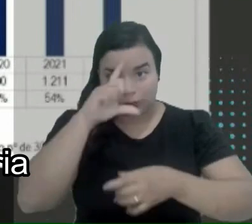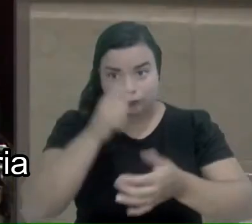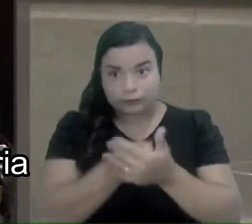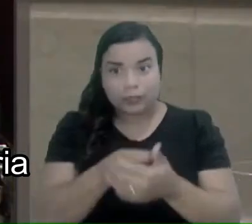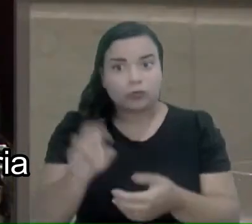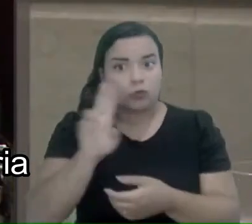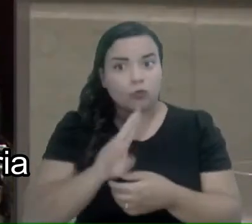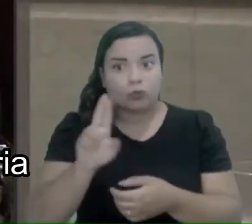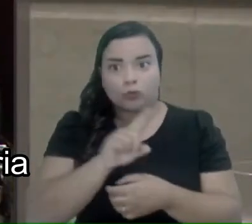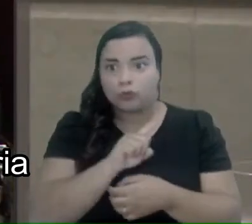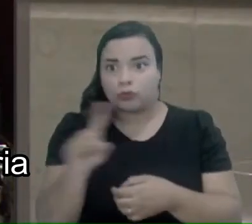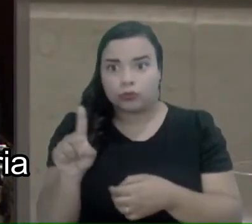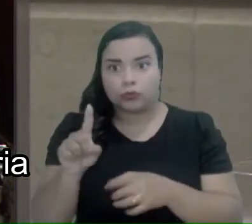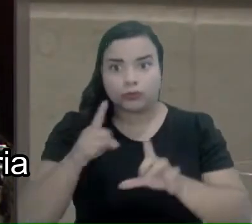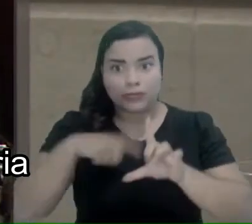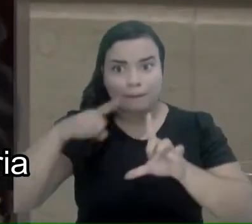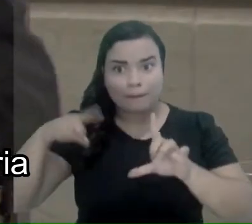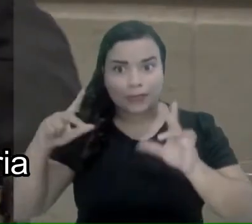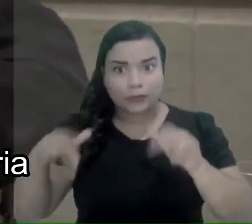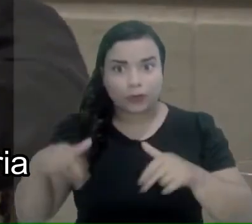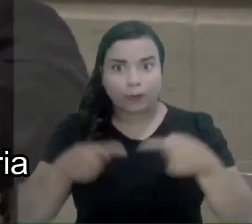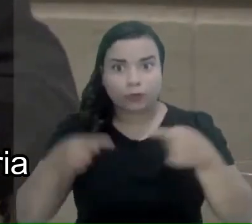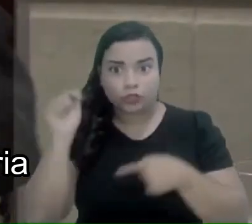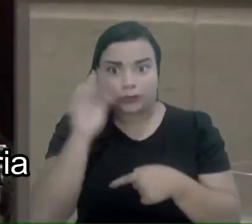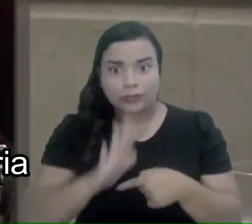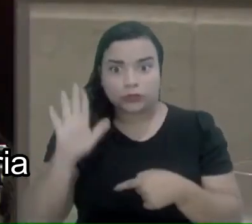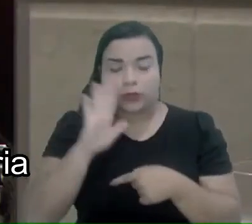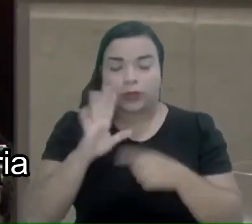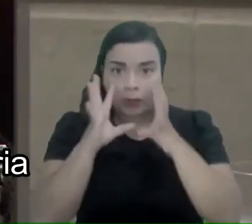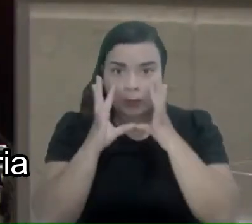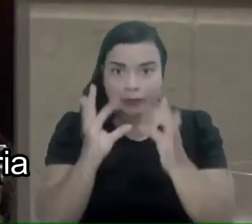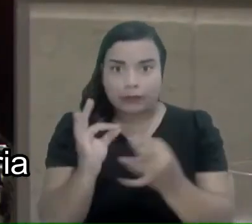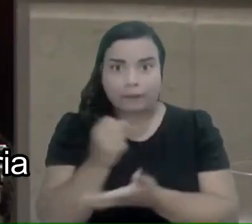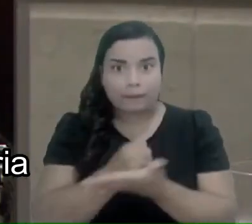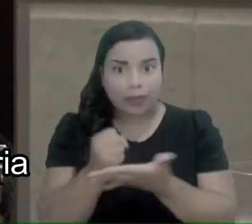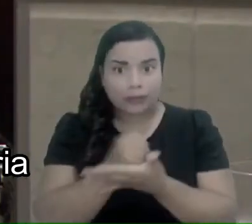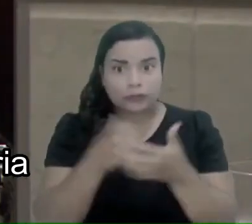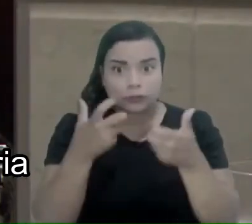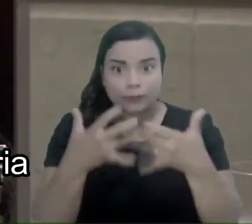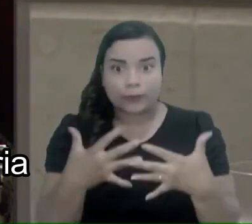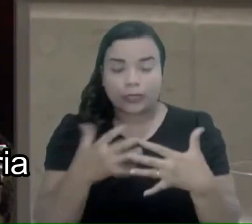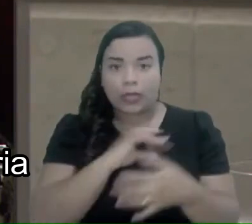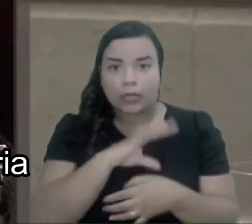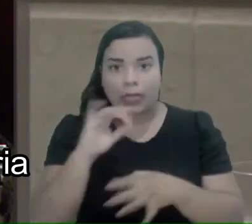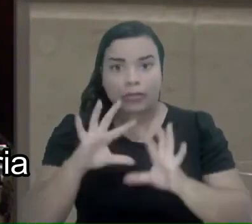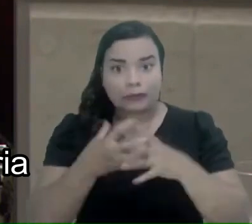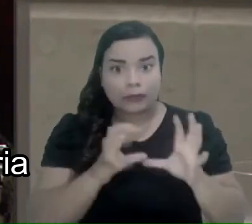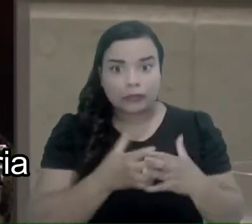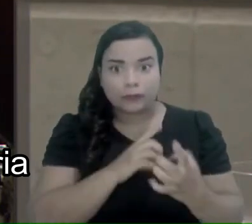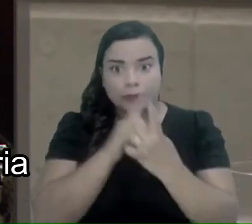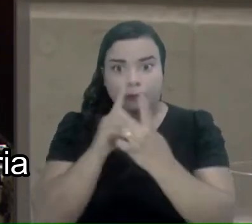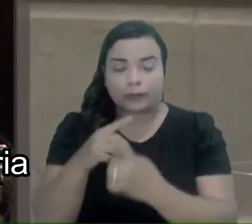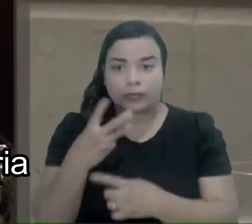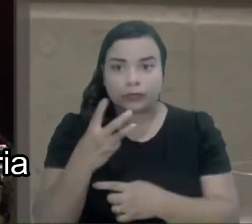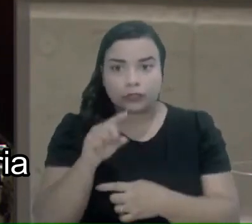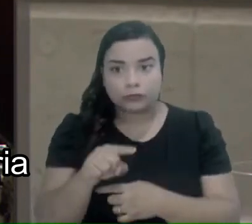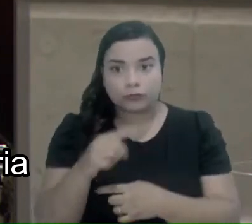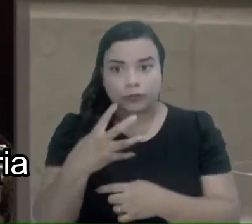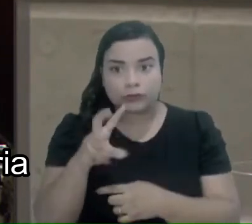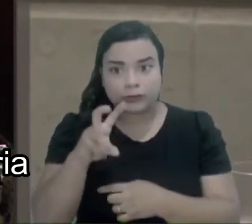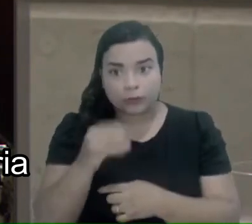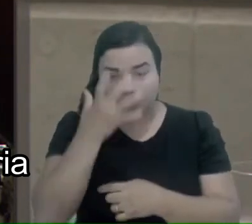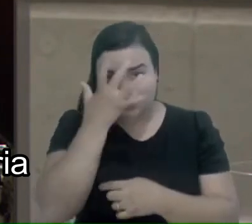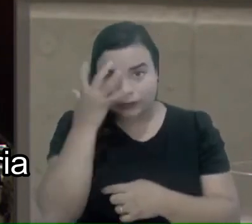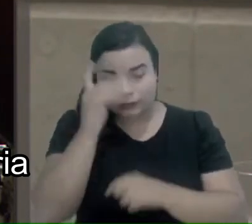a métrica da Política Nacional de Atenção Básica, que diz que cada equipe atende 3.450 habitantes,